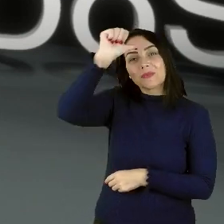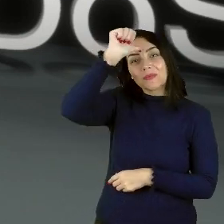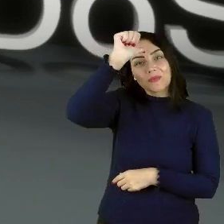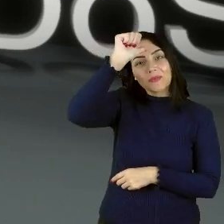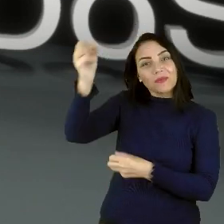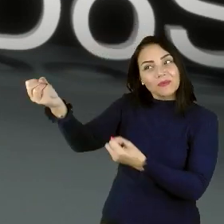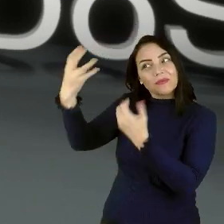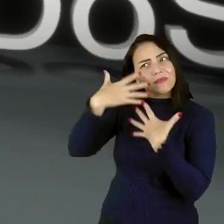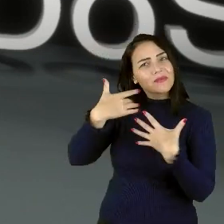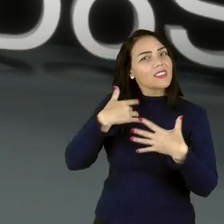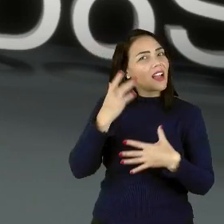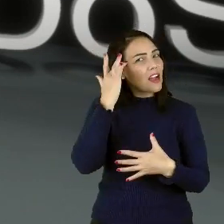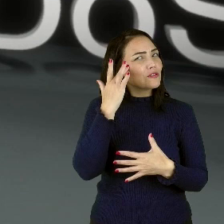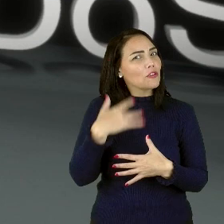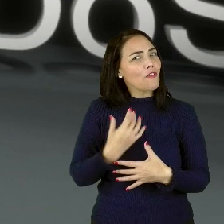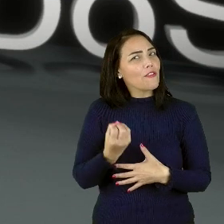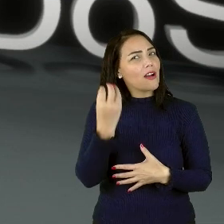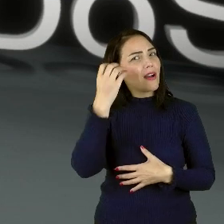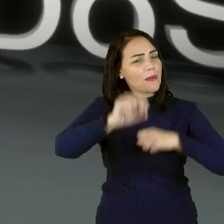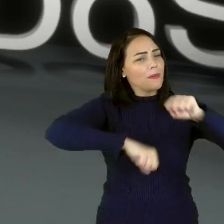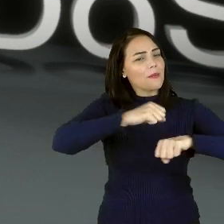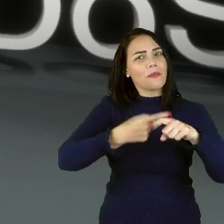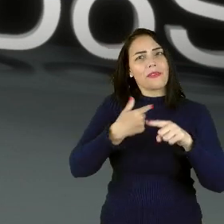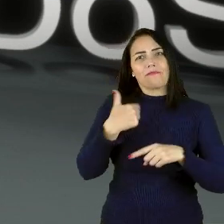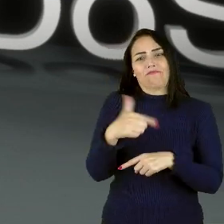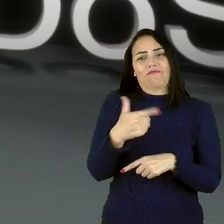de bicicleta porque não tinha dinheiro para pagar o ônibus,